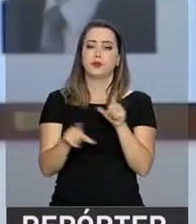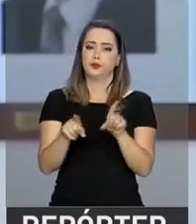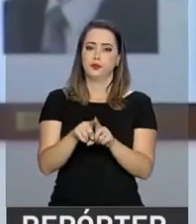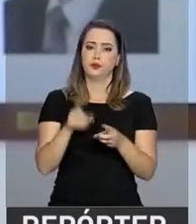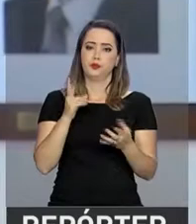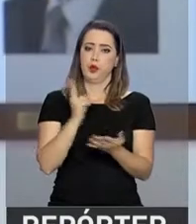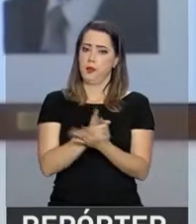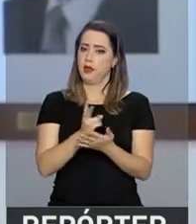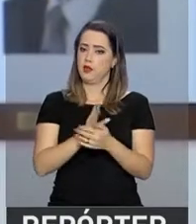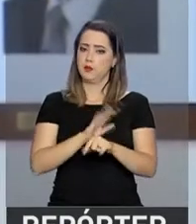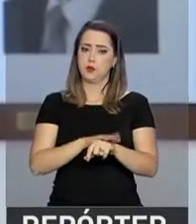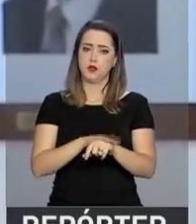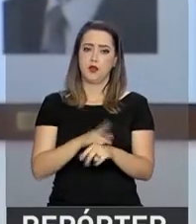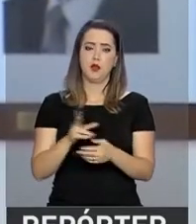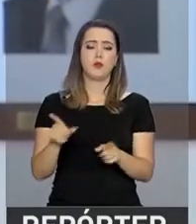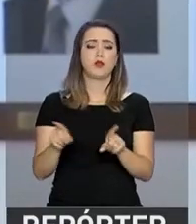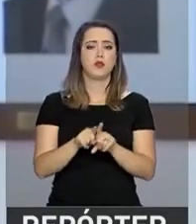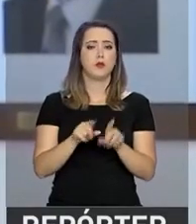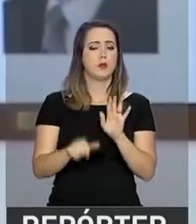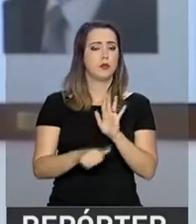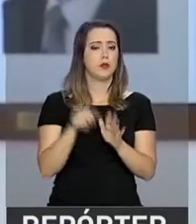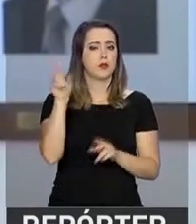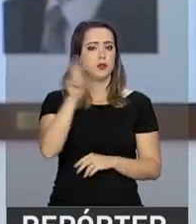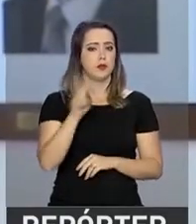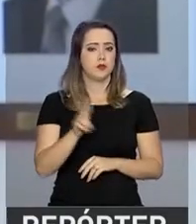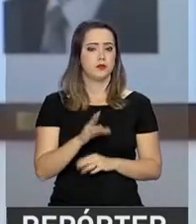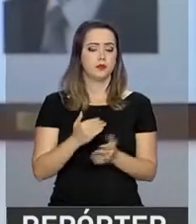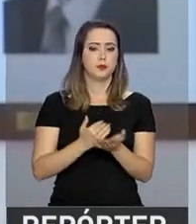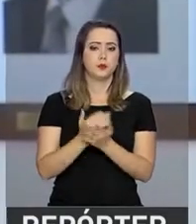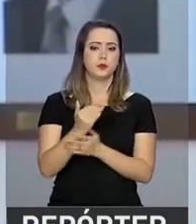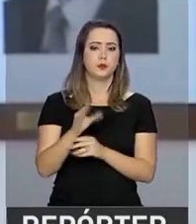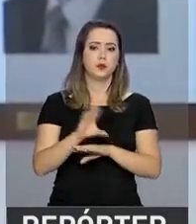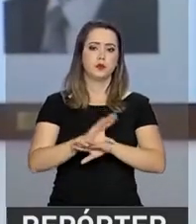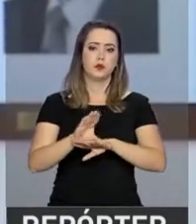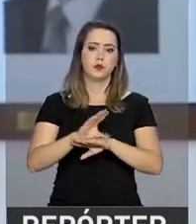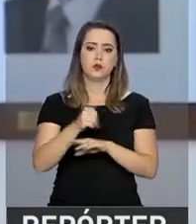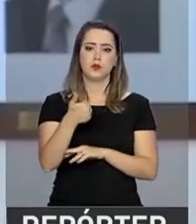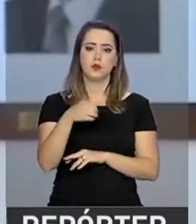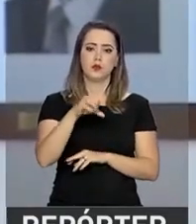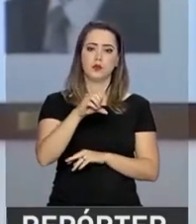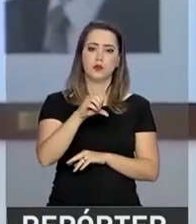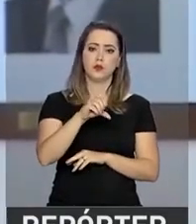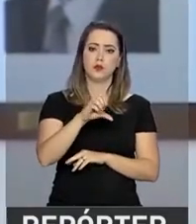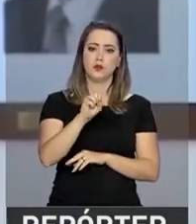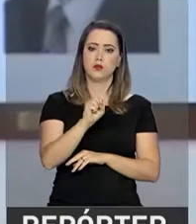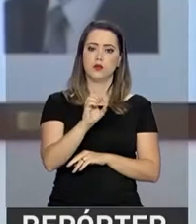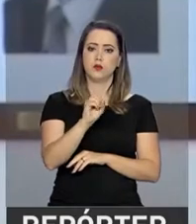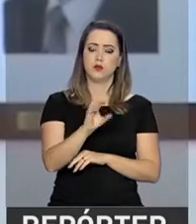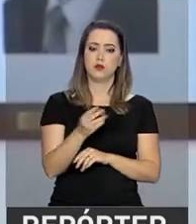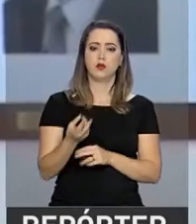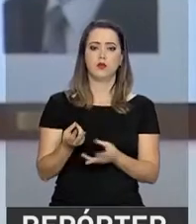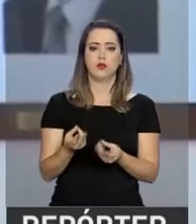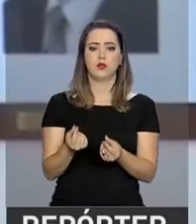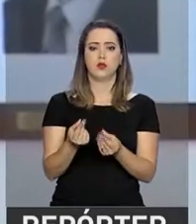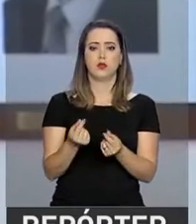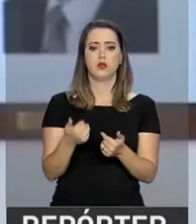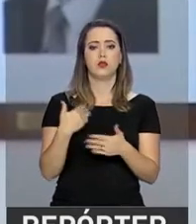Ao mesmo tempo, nós vamos ter, pela primeira vez desde a Constituição de 88, pelo menos,